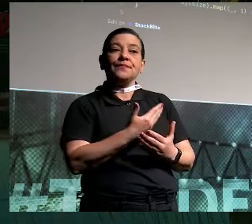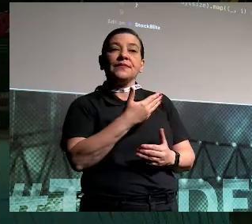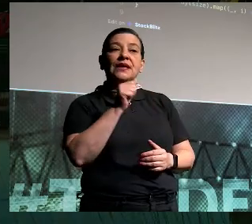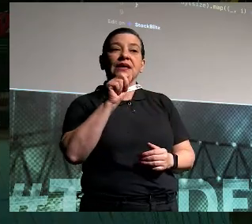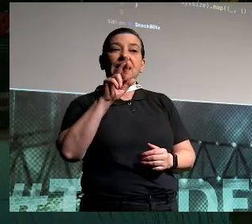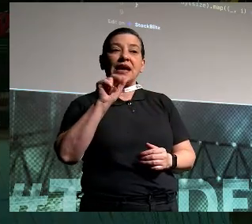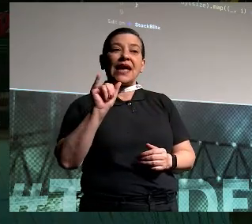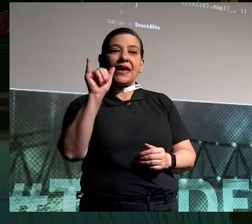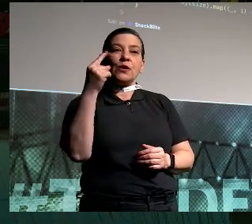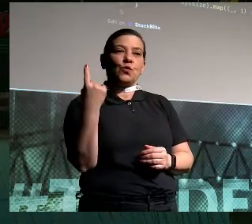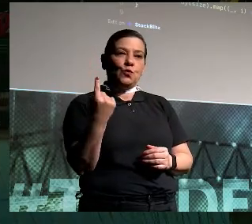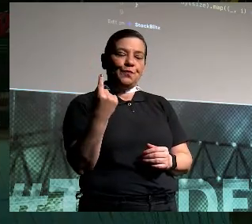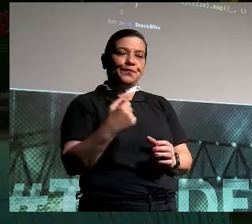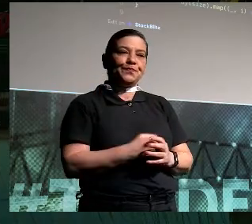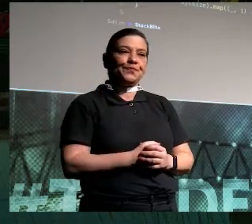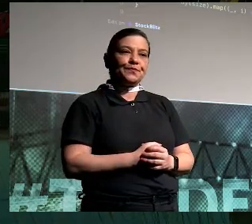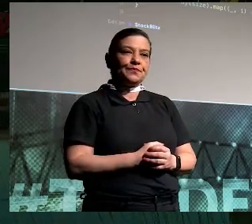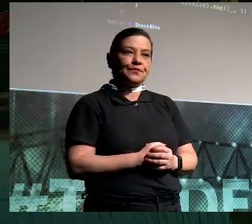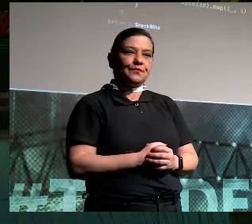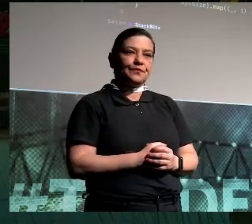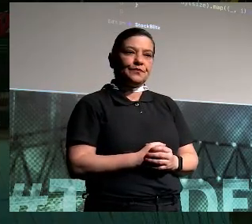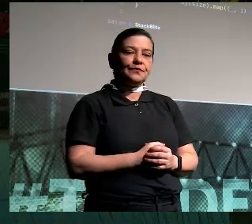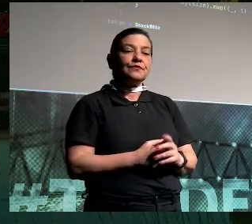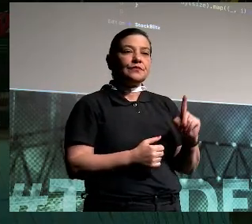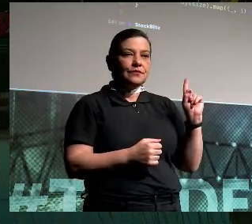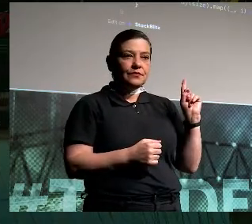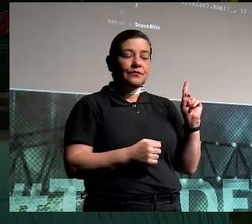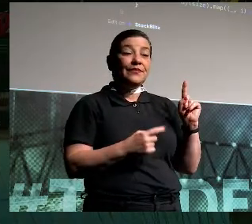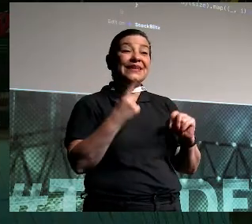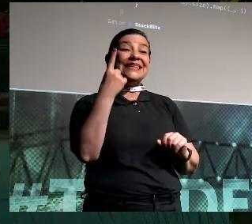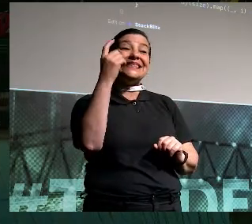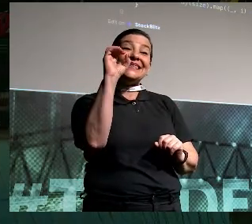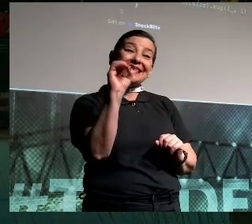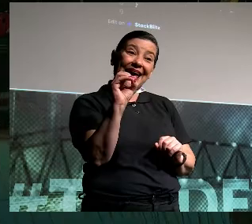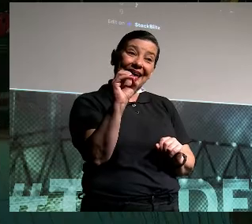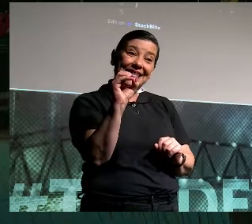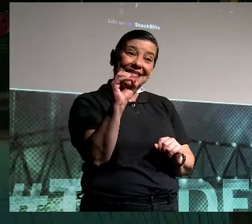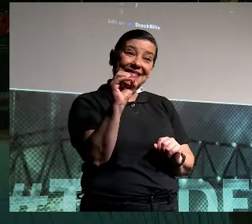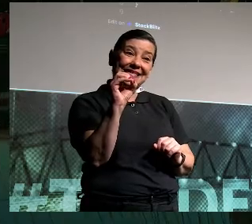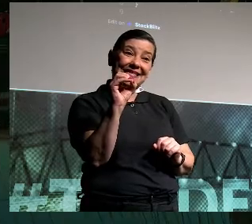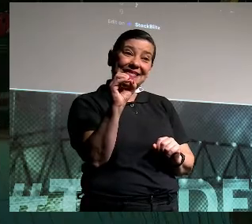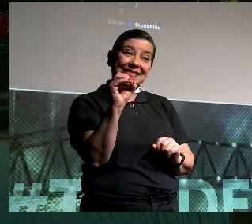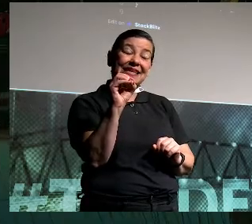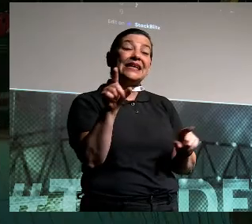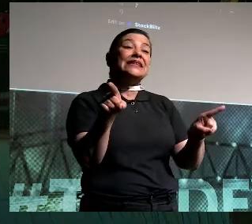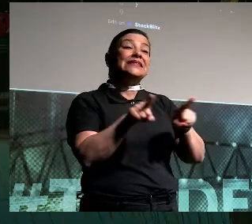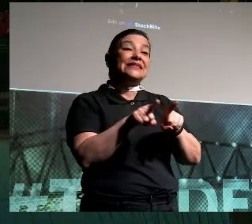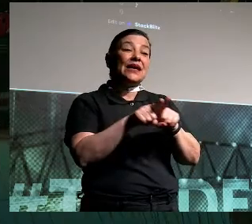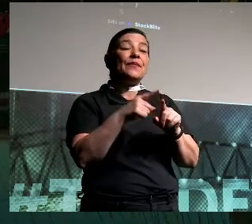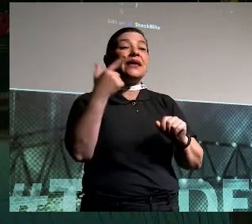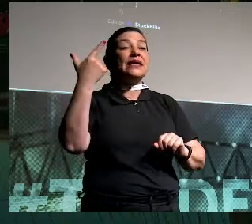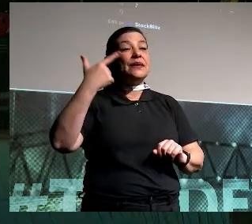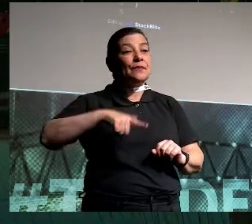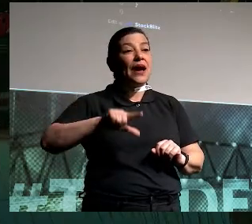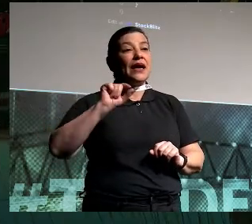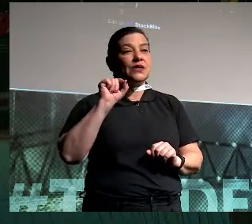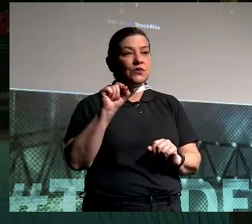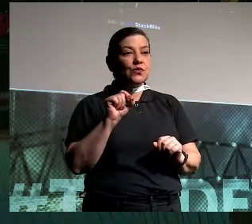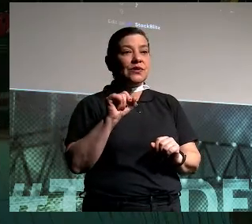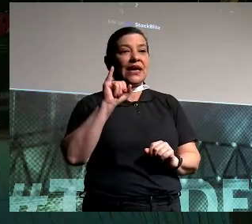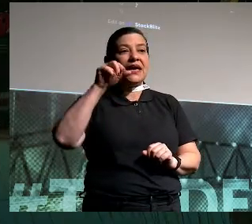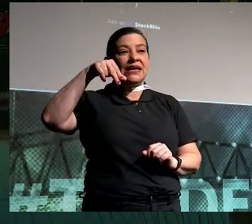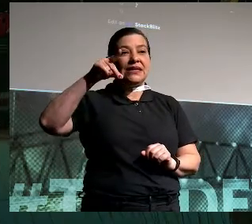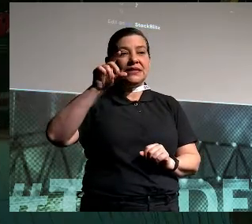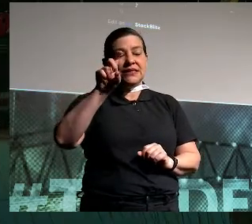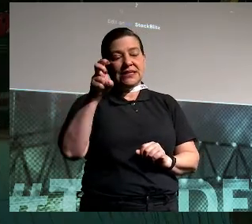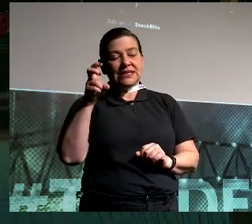1. Aqui, esse cara, eu tenho um array de 10, e eu tenho aqui um array com index de 0 até